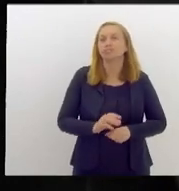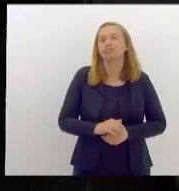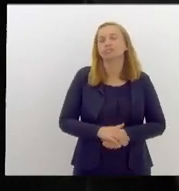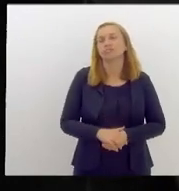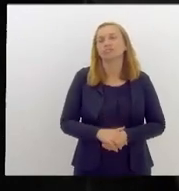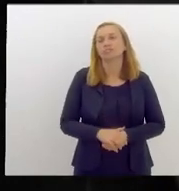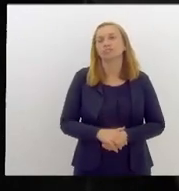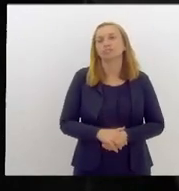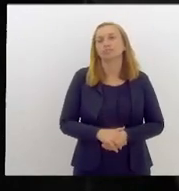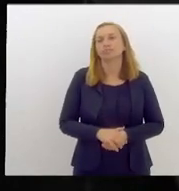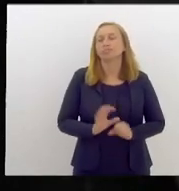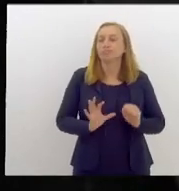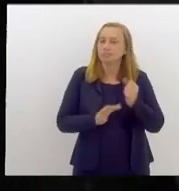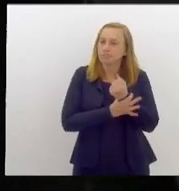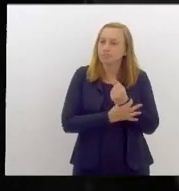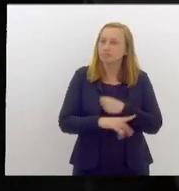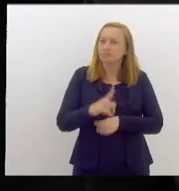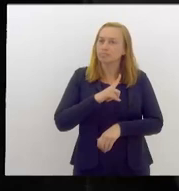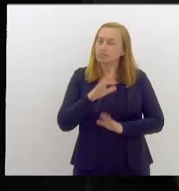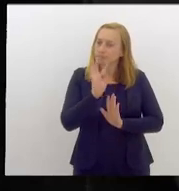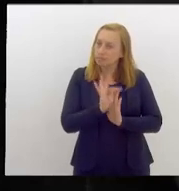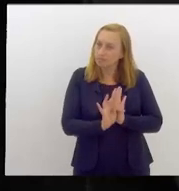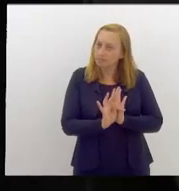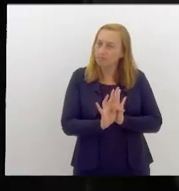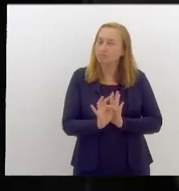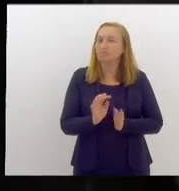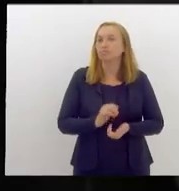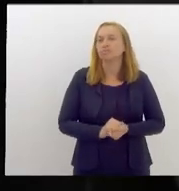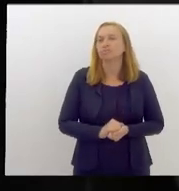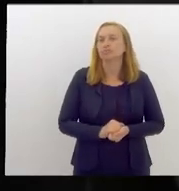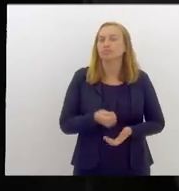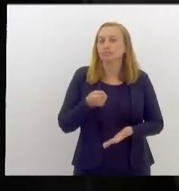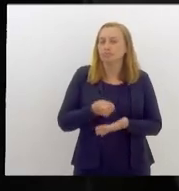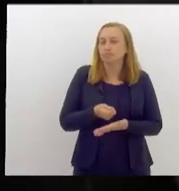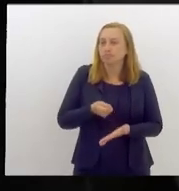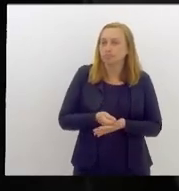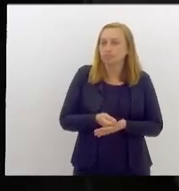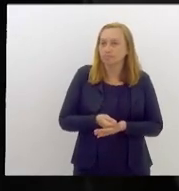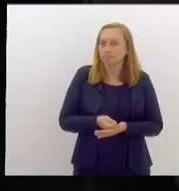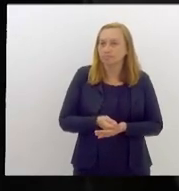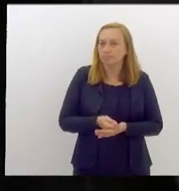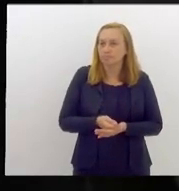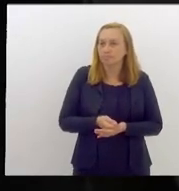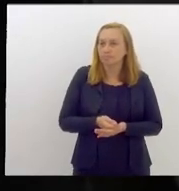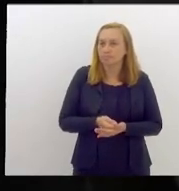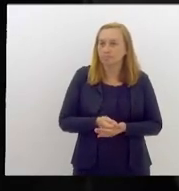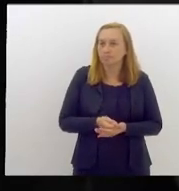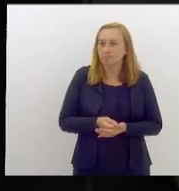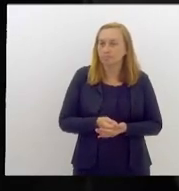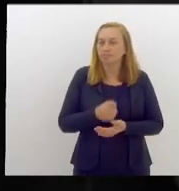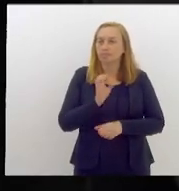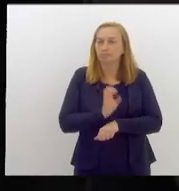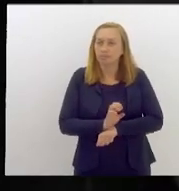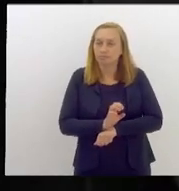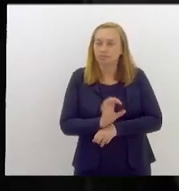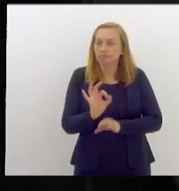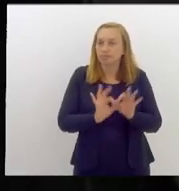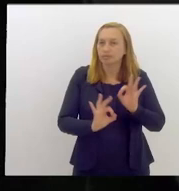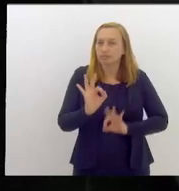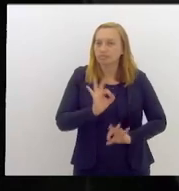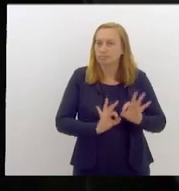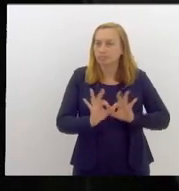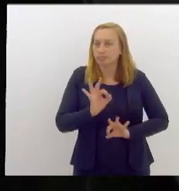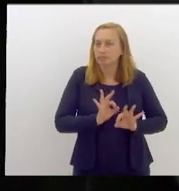que assegura no texto constitucional a obrigatoriedade para que o estado Elabore